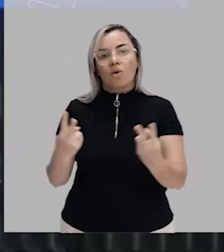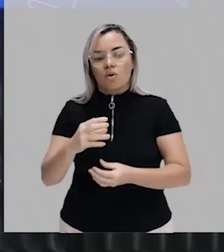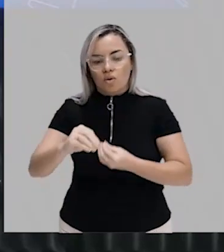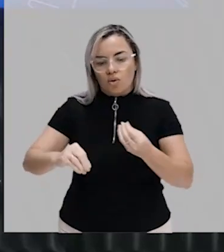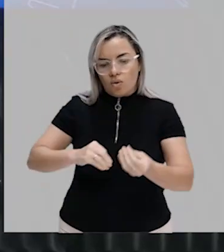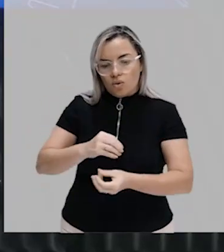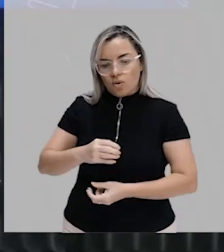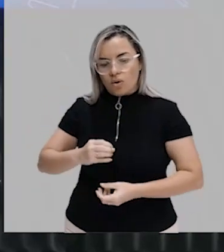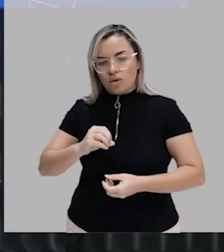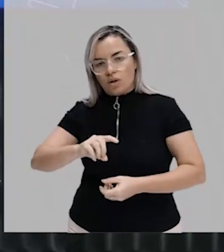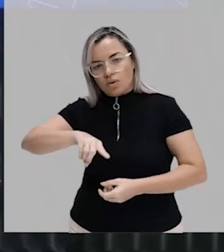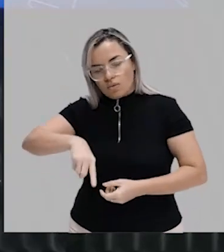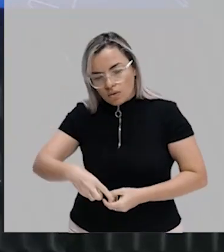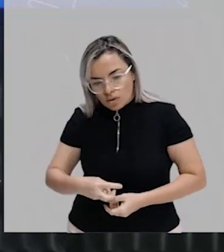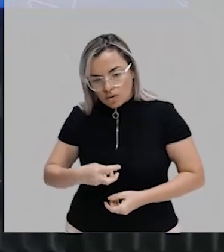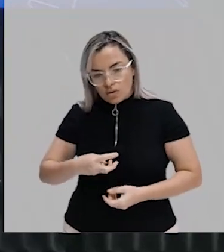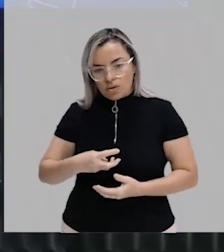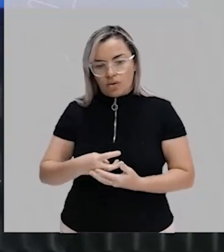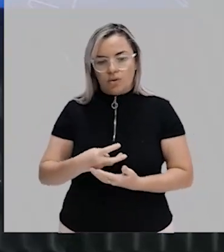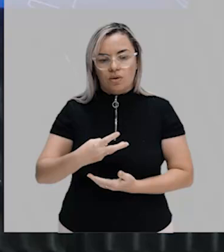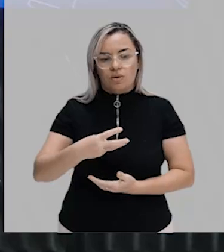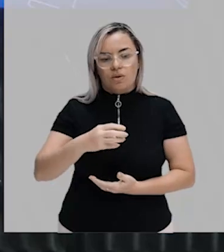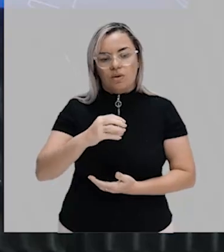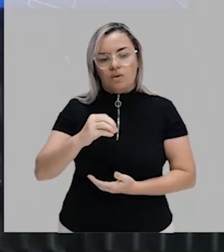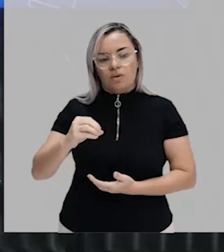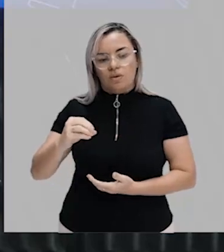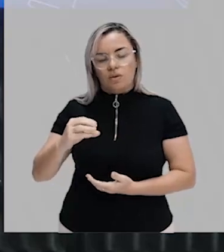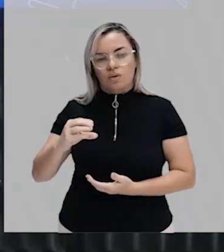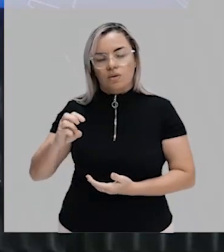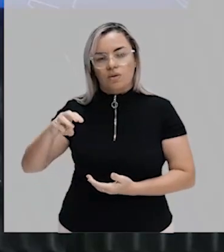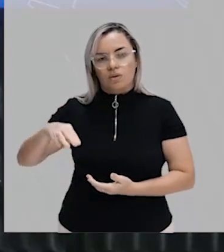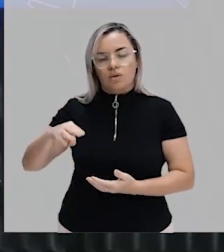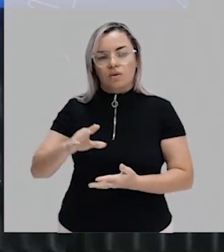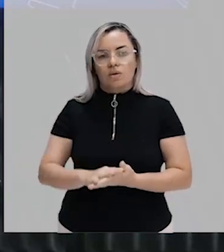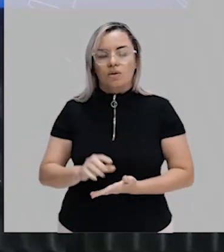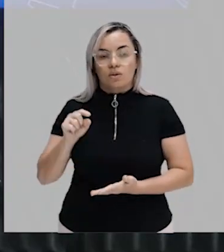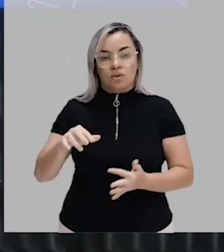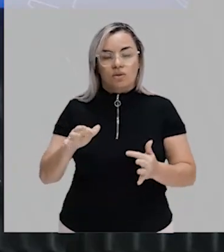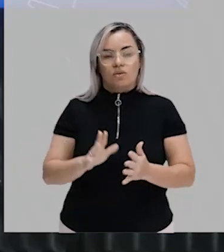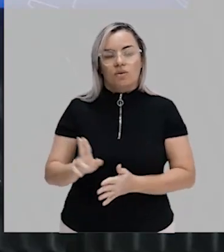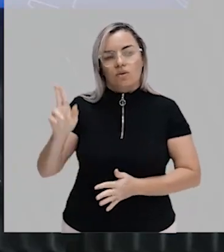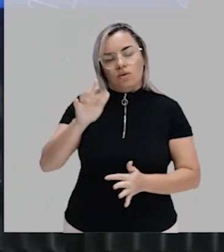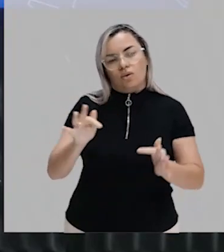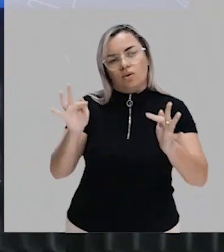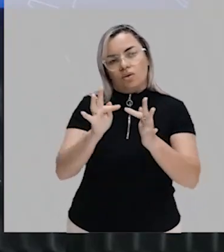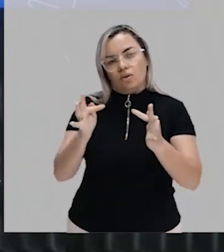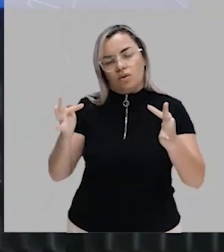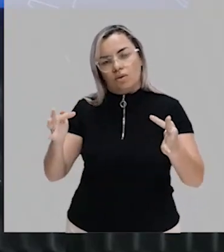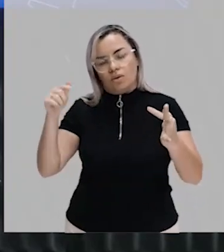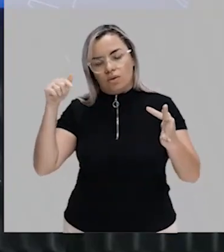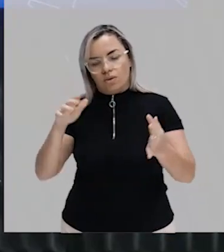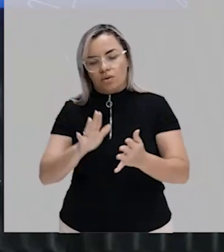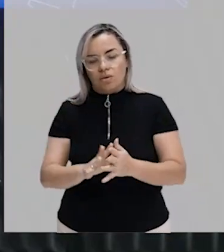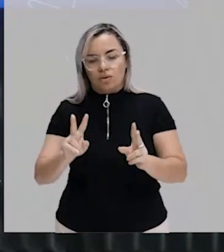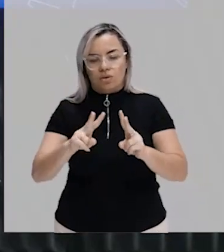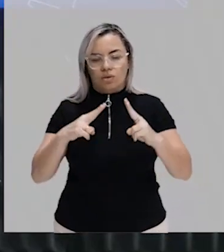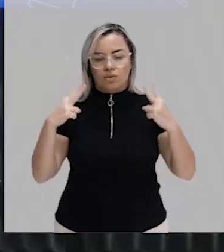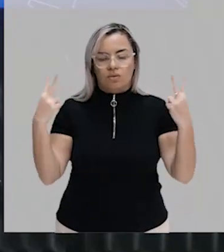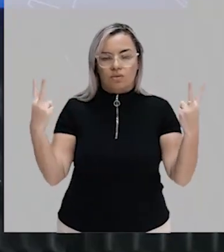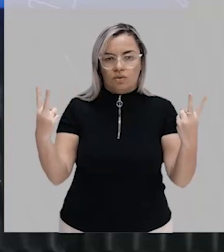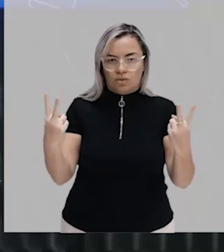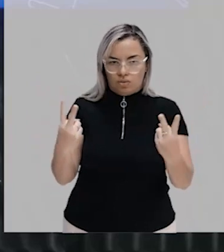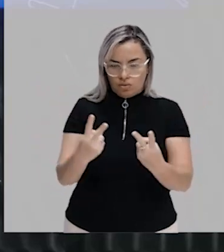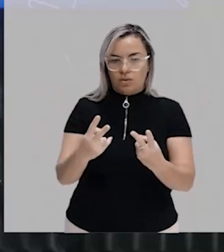300 centímetros cúbicos. No entanto, se a gente vai utilizar a fórmula, o volume tem que estar expresso